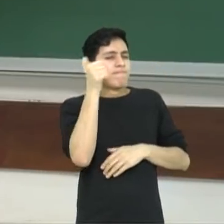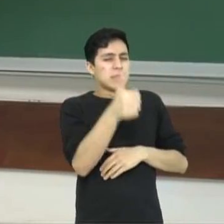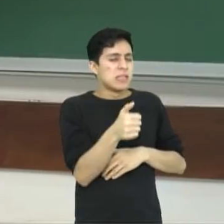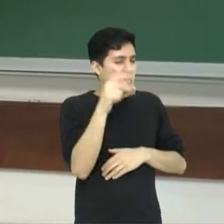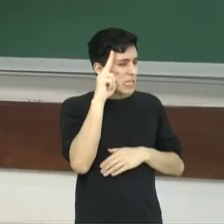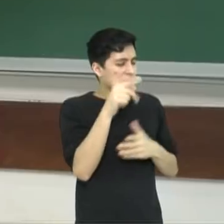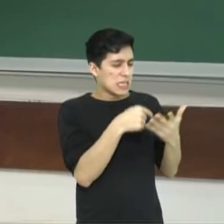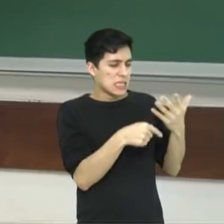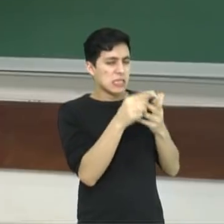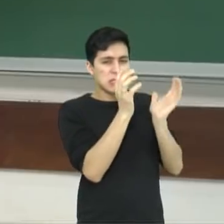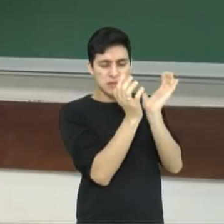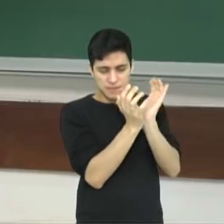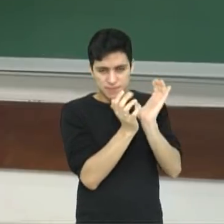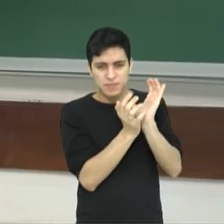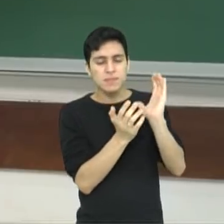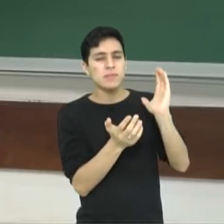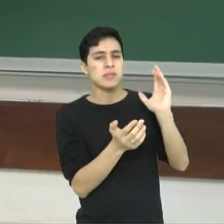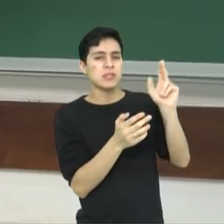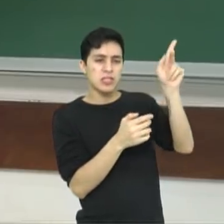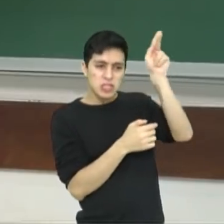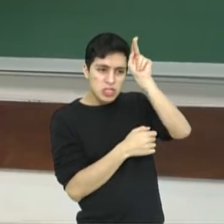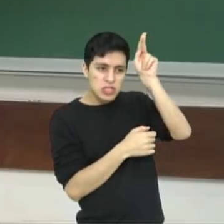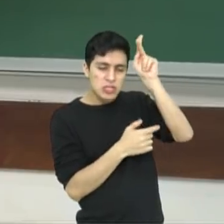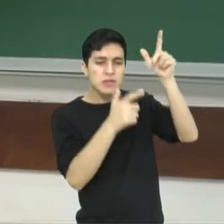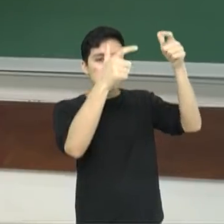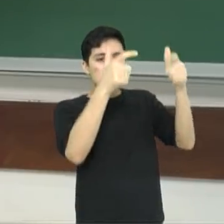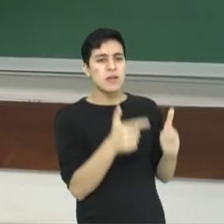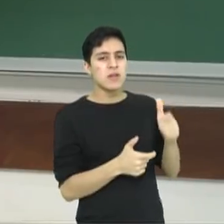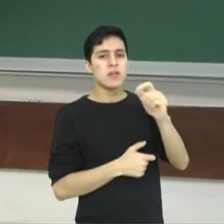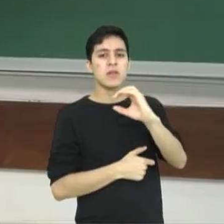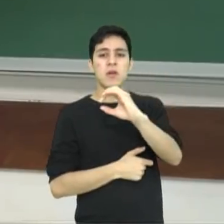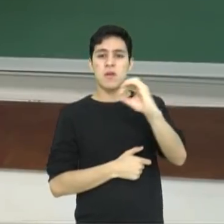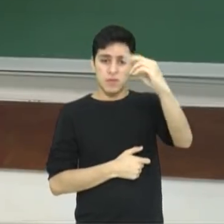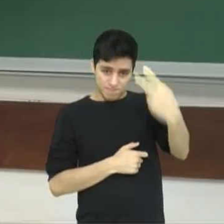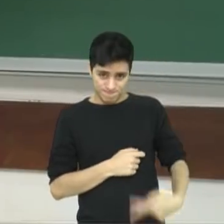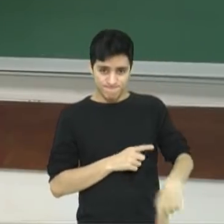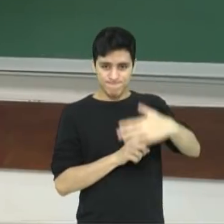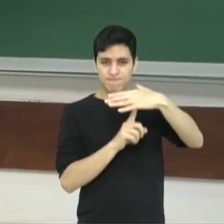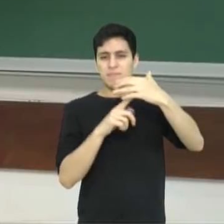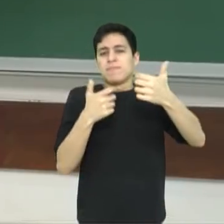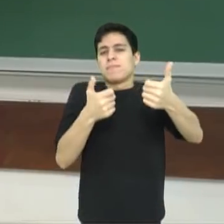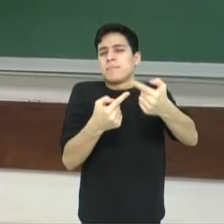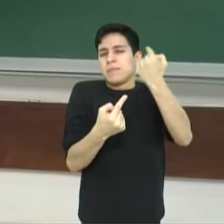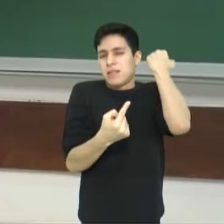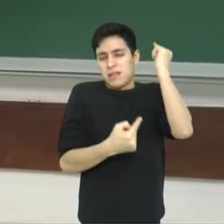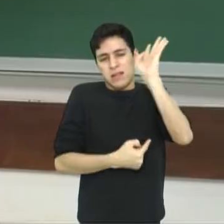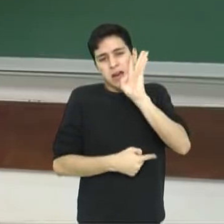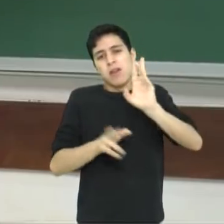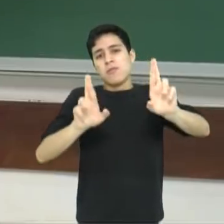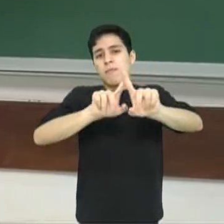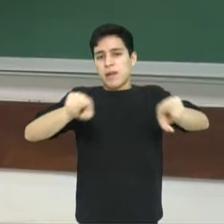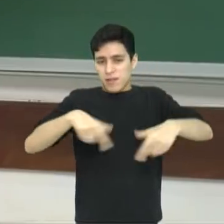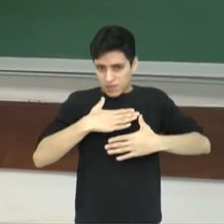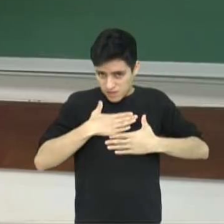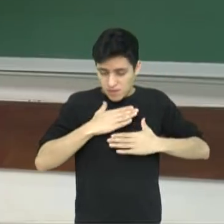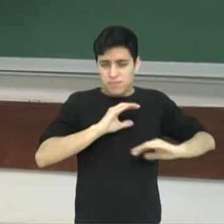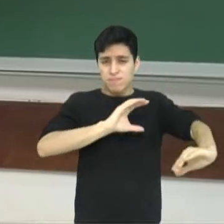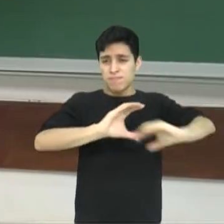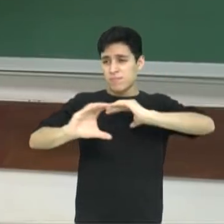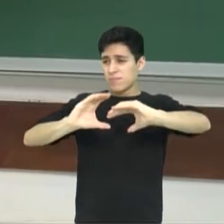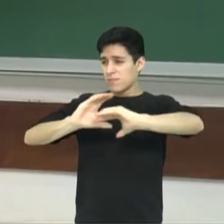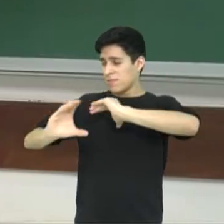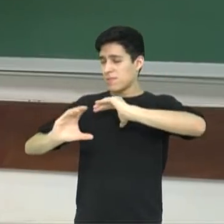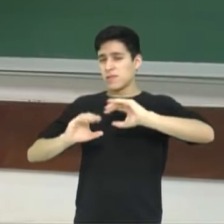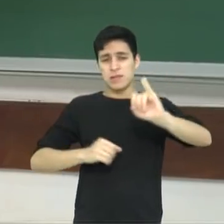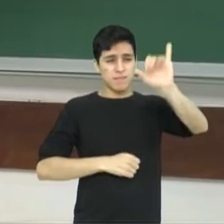da tribo indígena, originária do oeste do Paraná. Poxa, foi muito bacana, espero que vocês tenham curtido. Recebi bastante